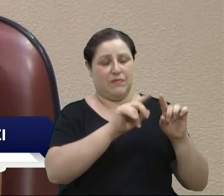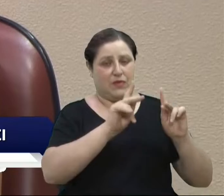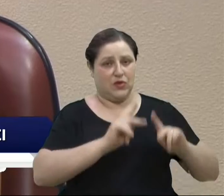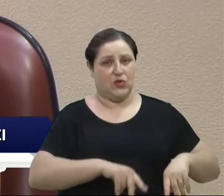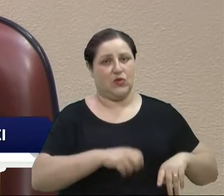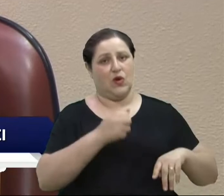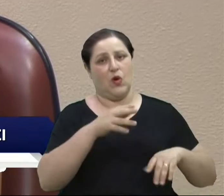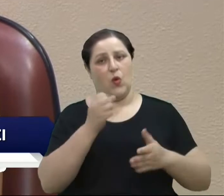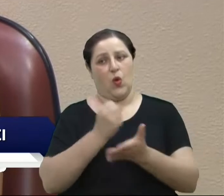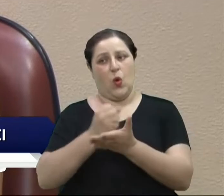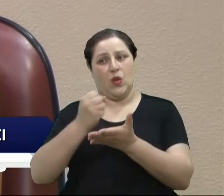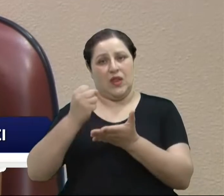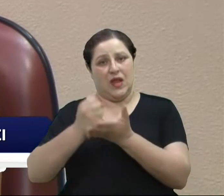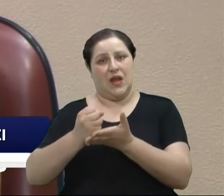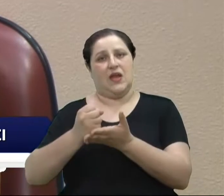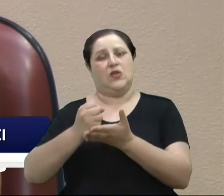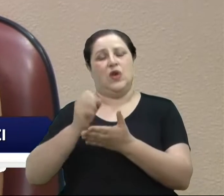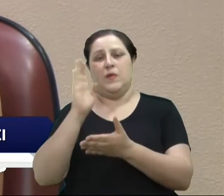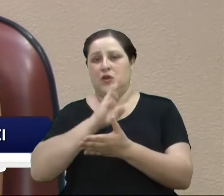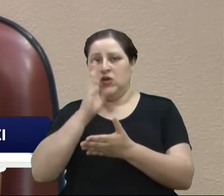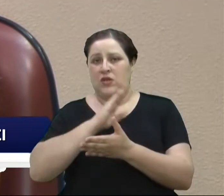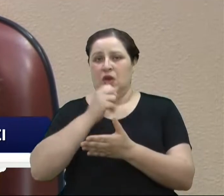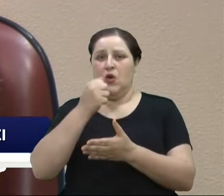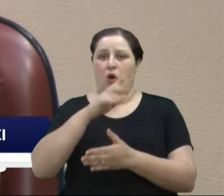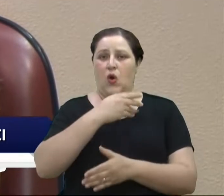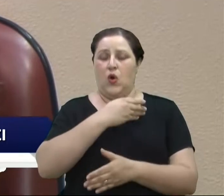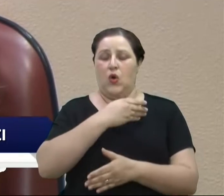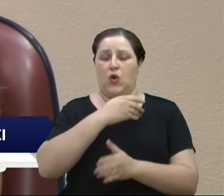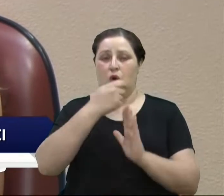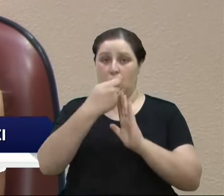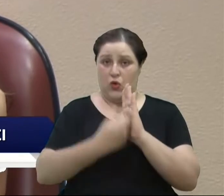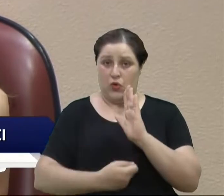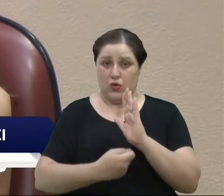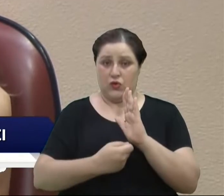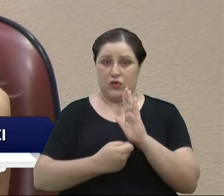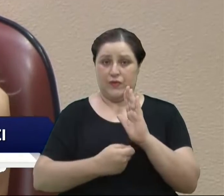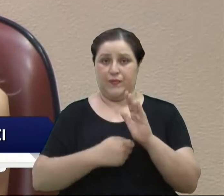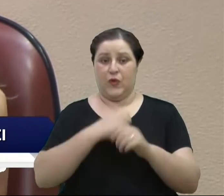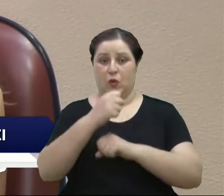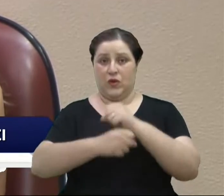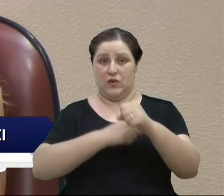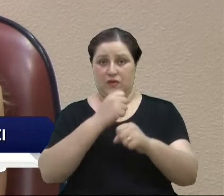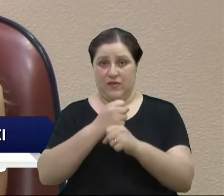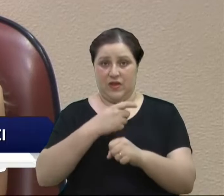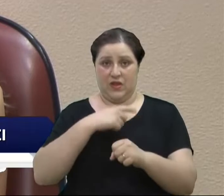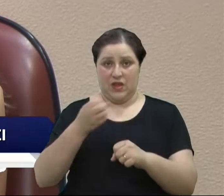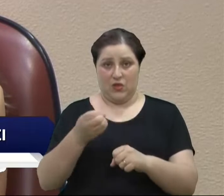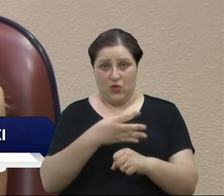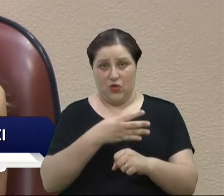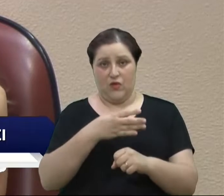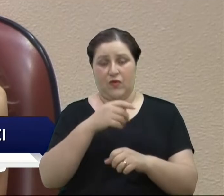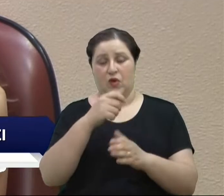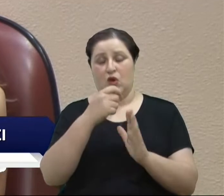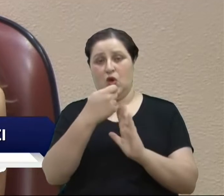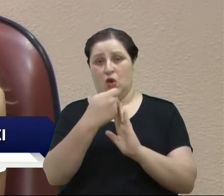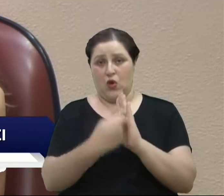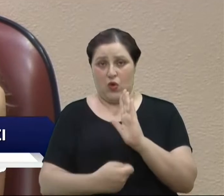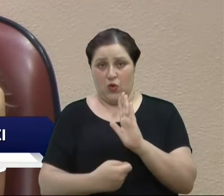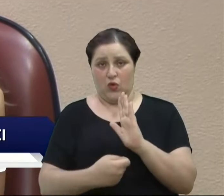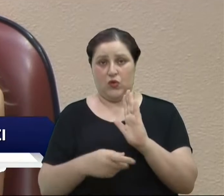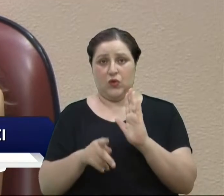janeiro ou fevereiro deve sair outro concurso para contratação de médicos de 20 horas, porque até então nós temos